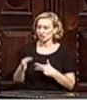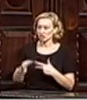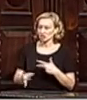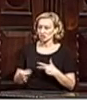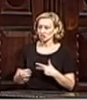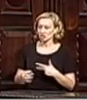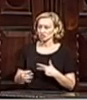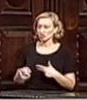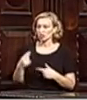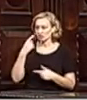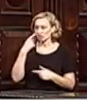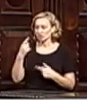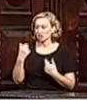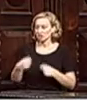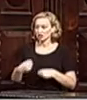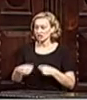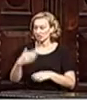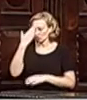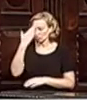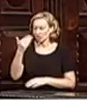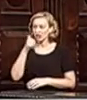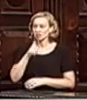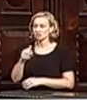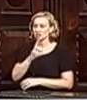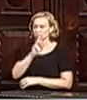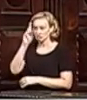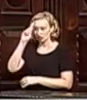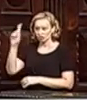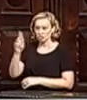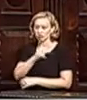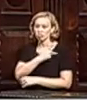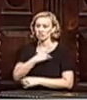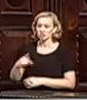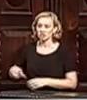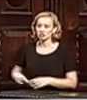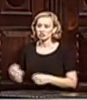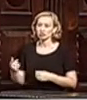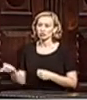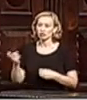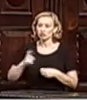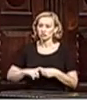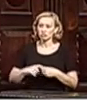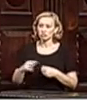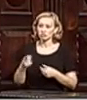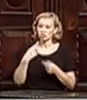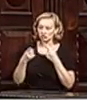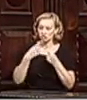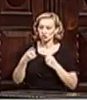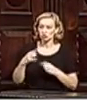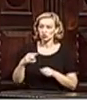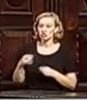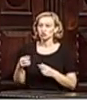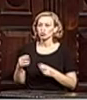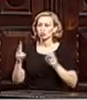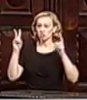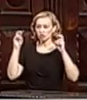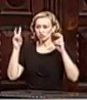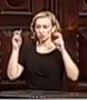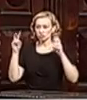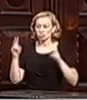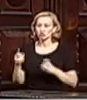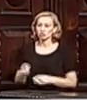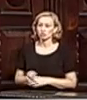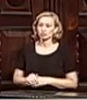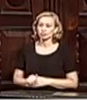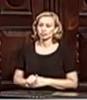não é o caso do Rio de Janeiro. Muito obrigado, senhora presidente, e voltamos a tratar desse assunto, que é uma grande prioridade para o nosso Estado. Não estamos vendo